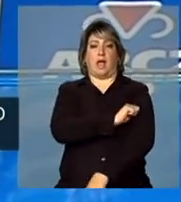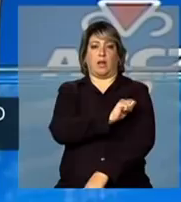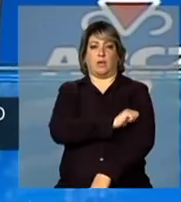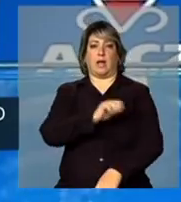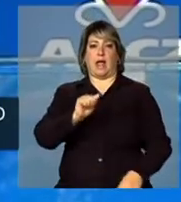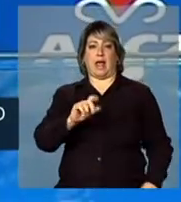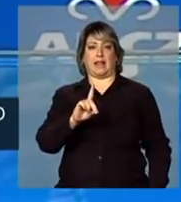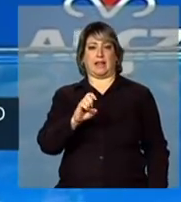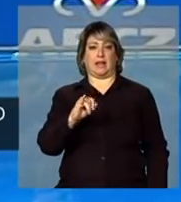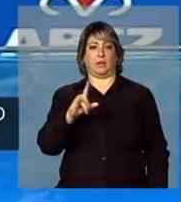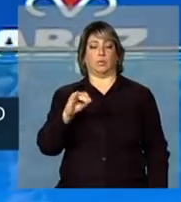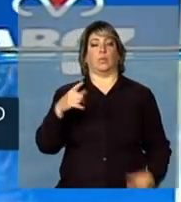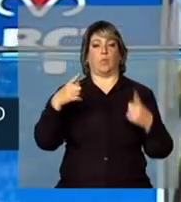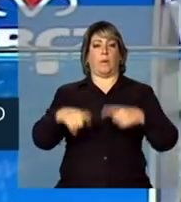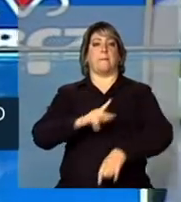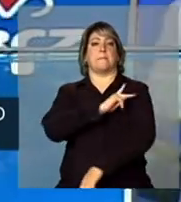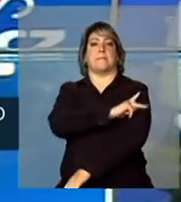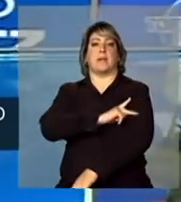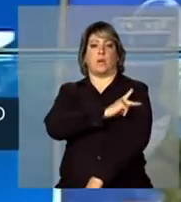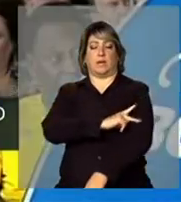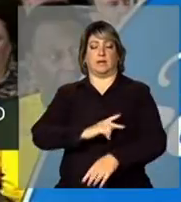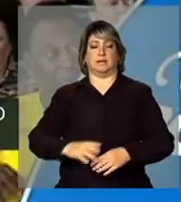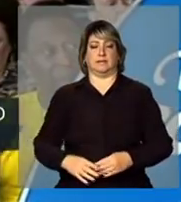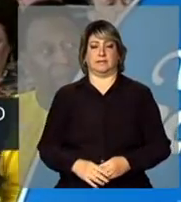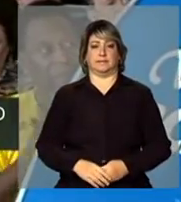estado do Piauí.